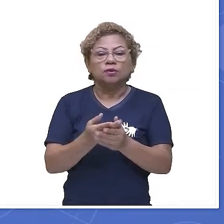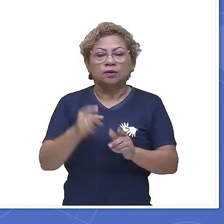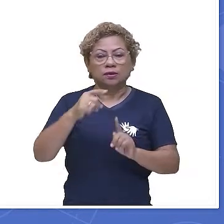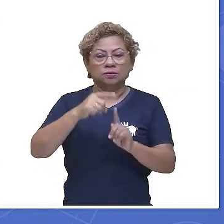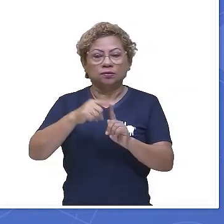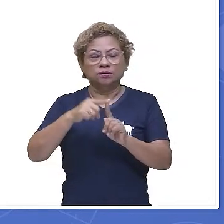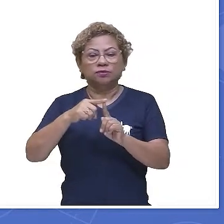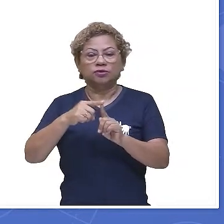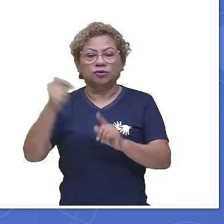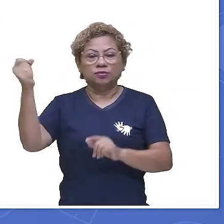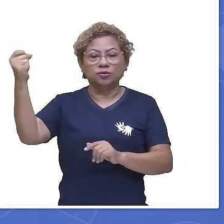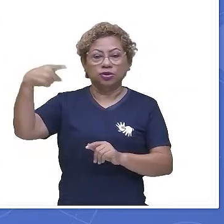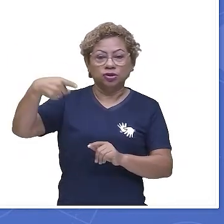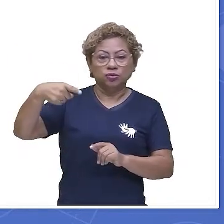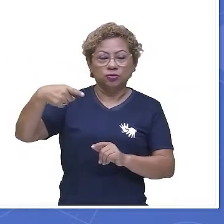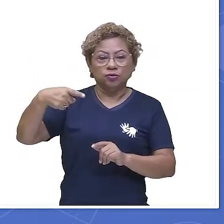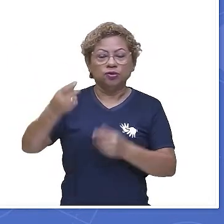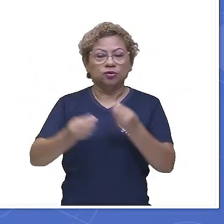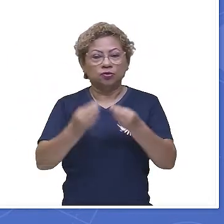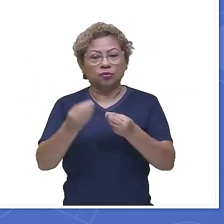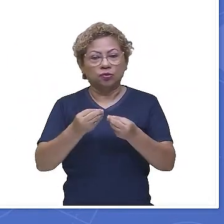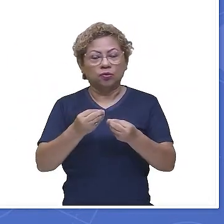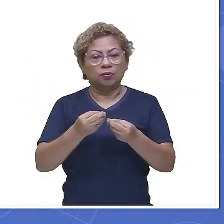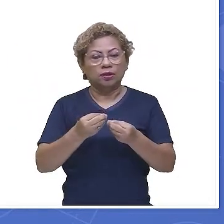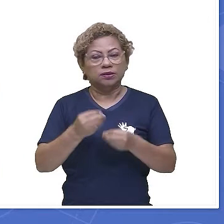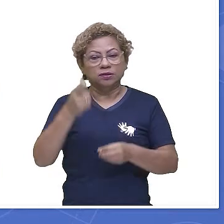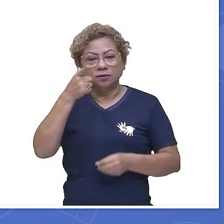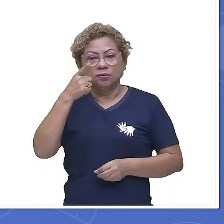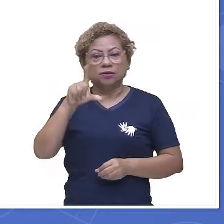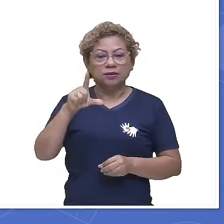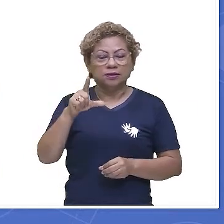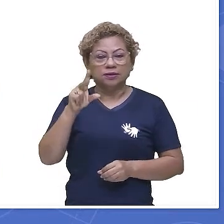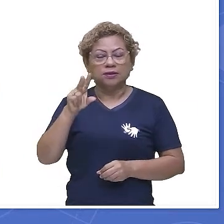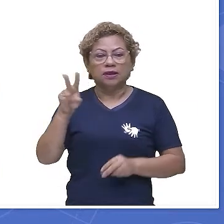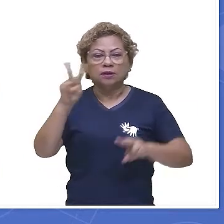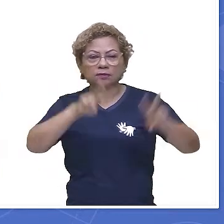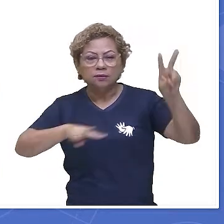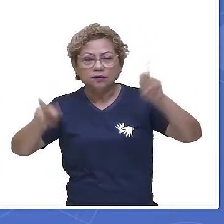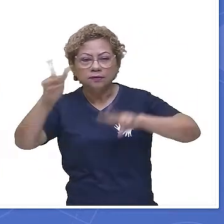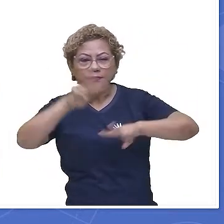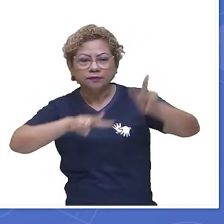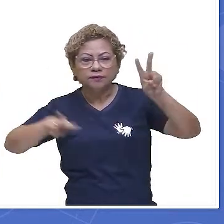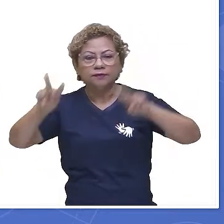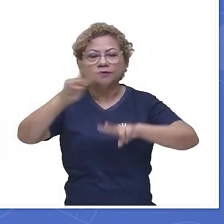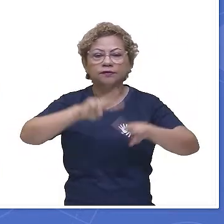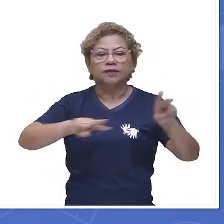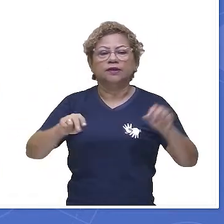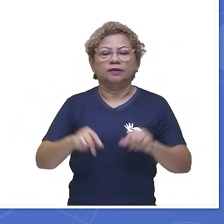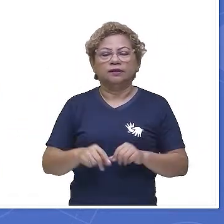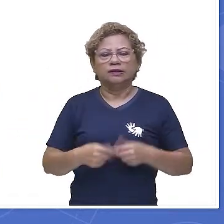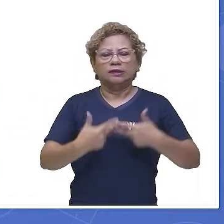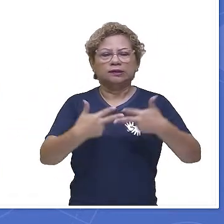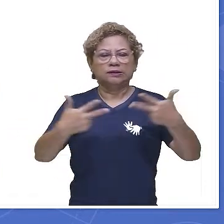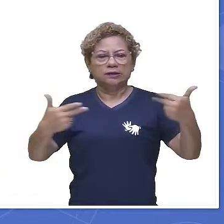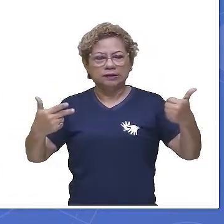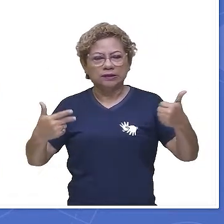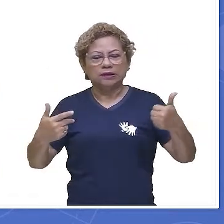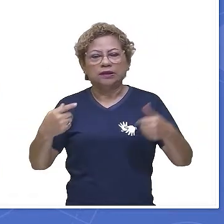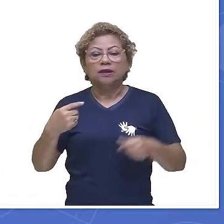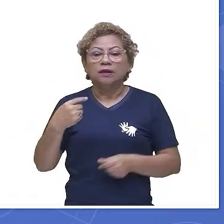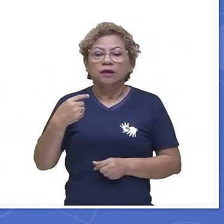conseguimos enxergar os objetos. Então, também estudamos na ótica a formação da imagem, estudamos lentes,